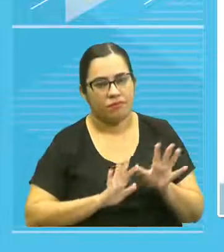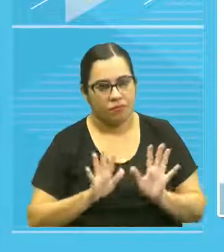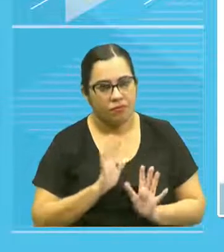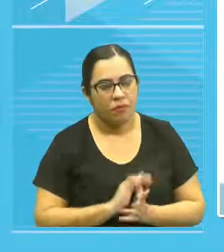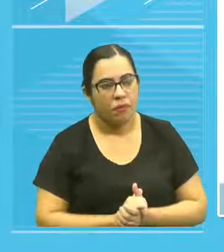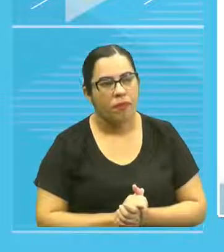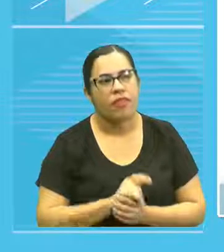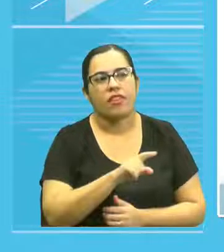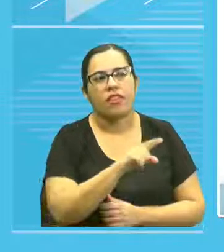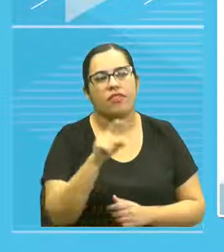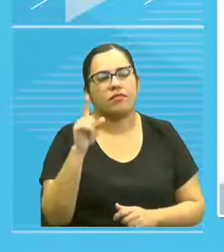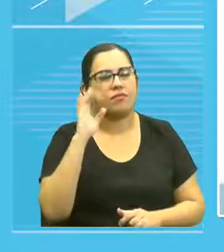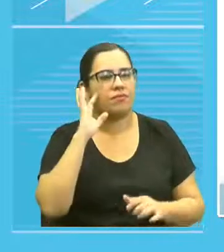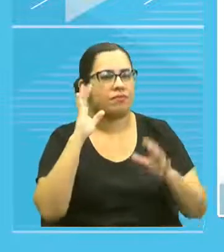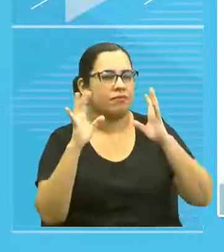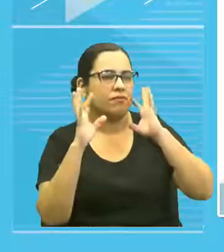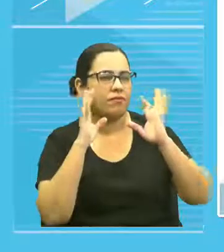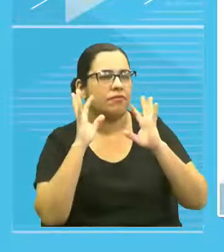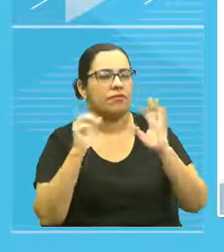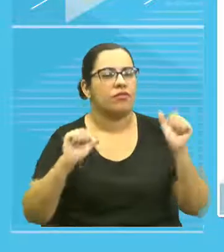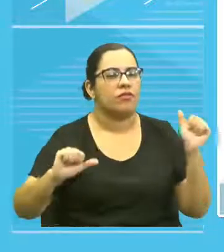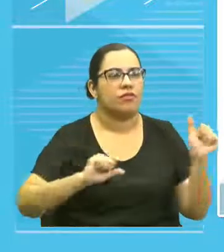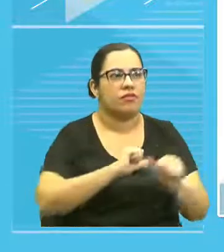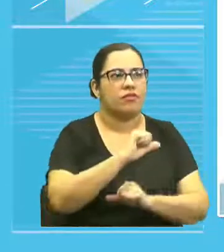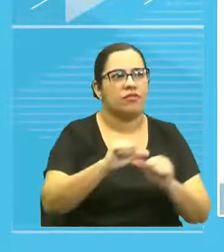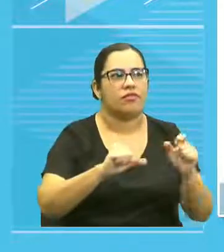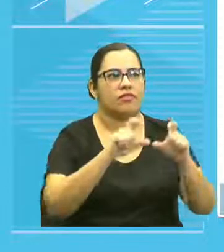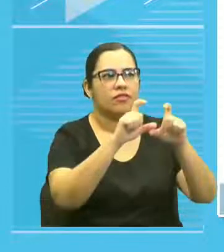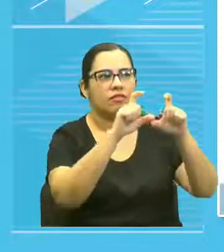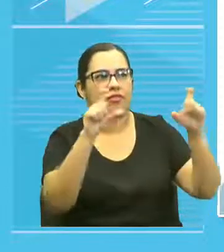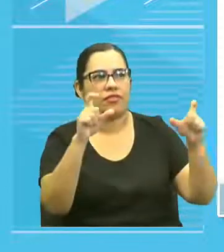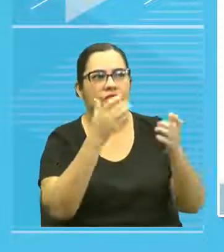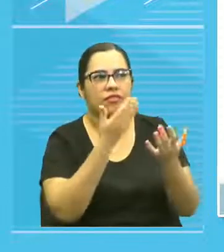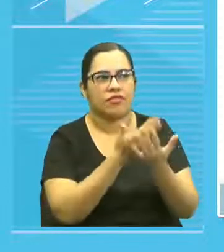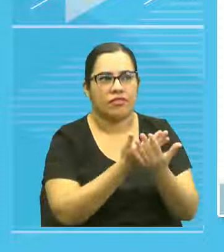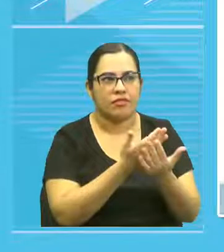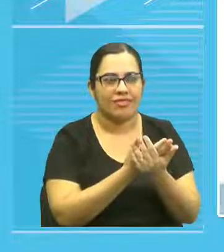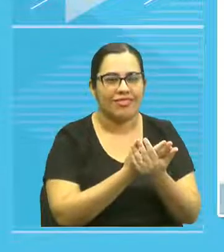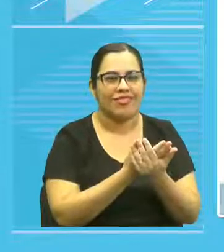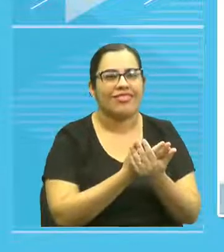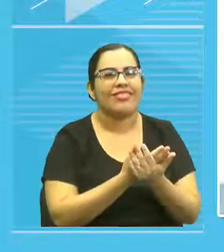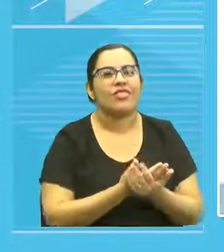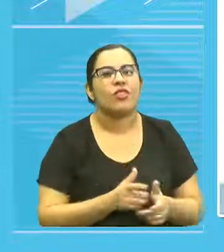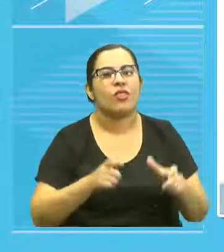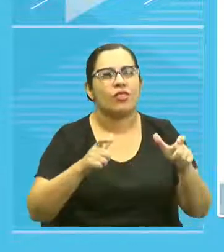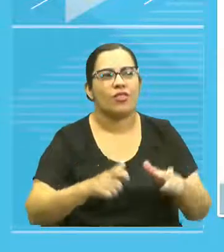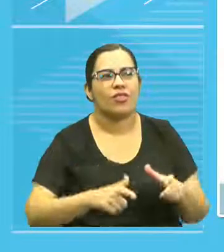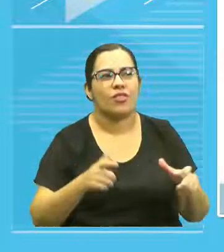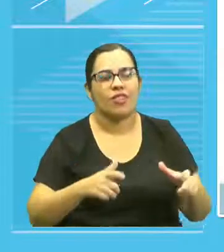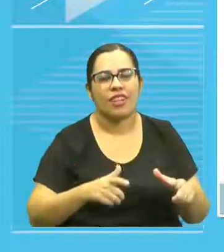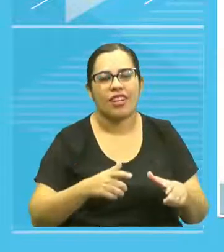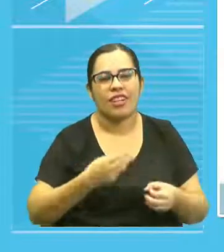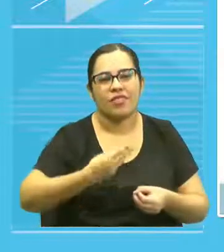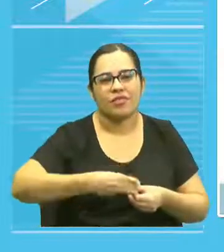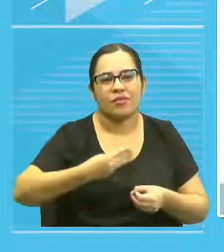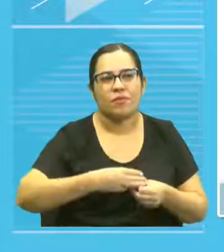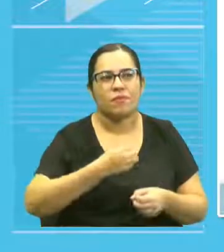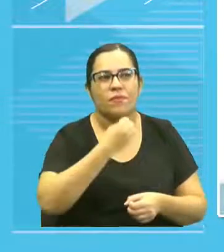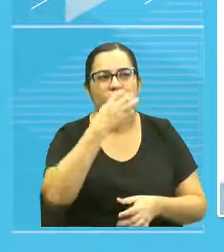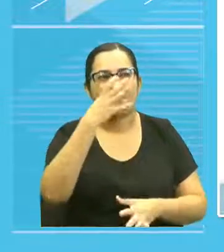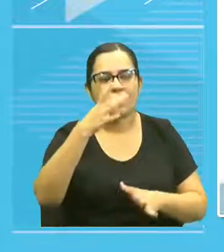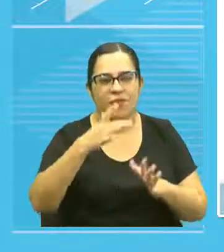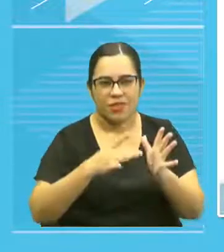tu já imaginou você trocar tema da minha aula tem Bom Jesus eu chamei a galera lá na